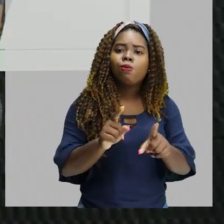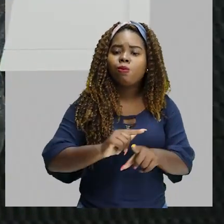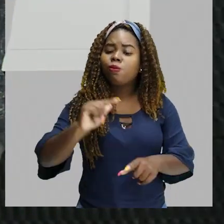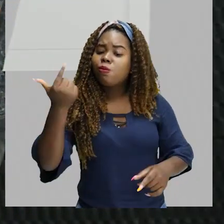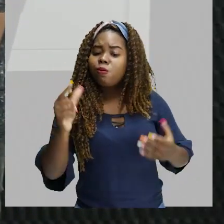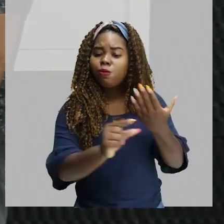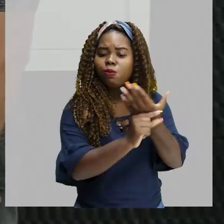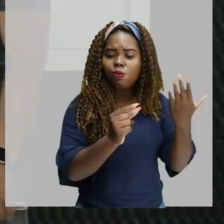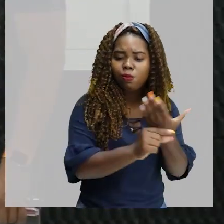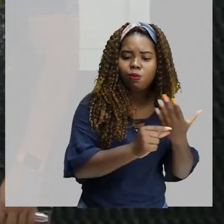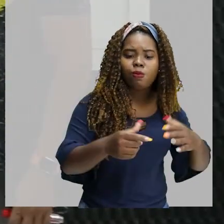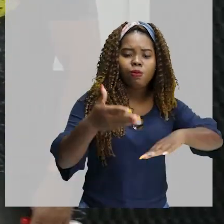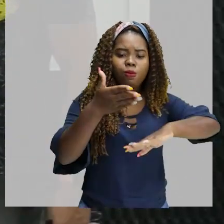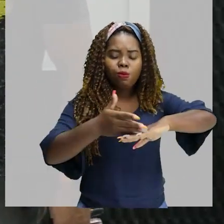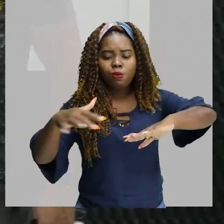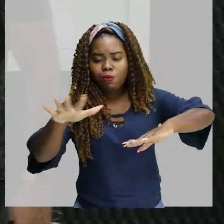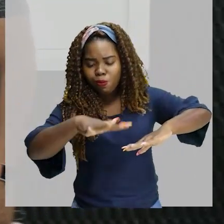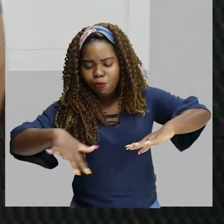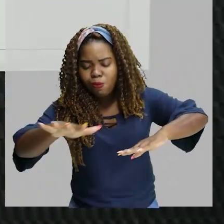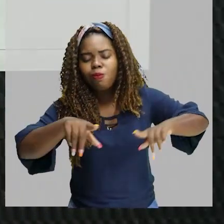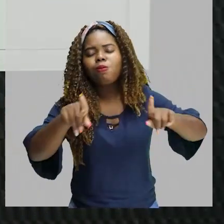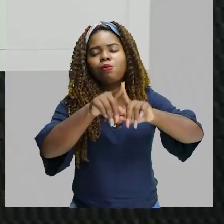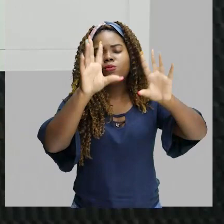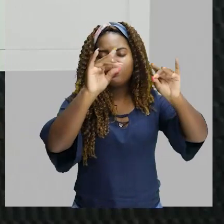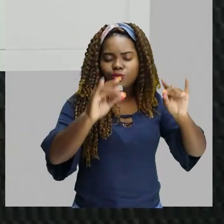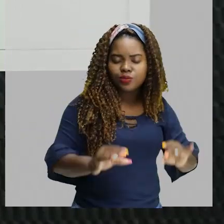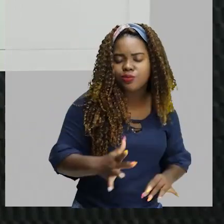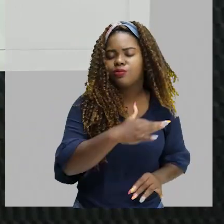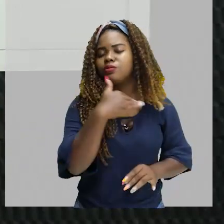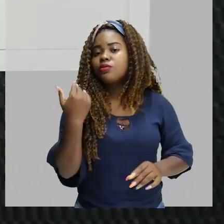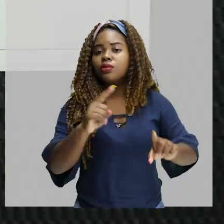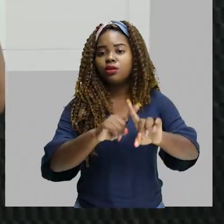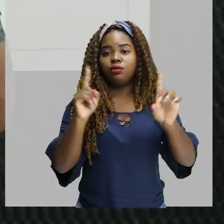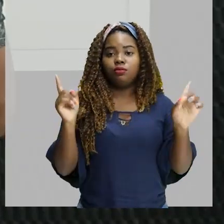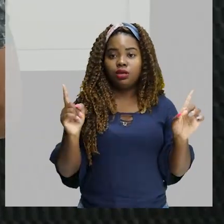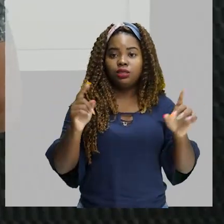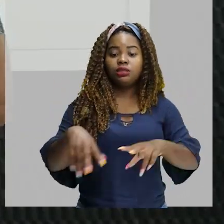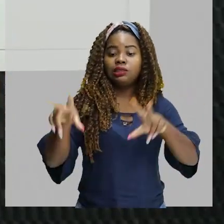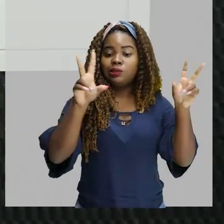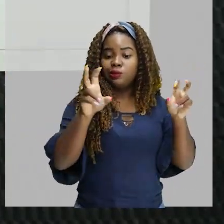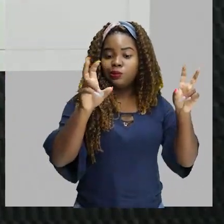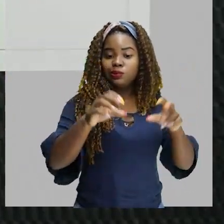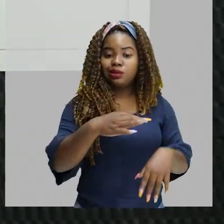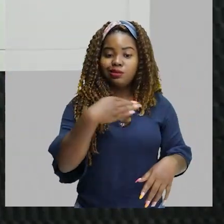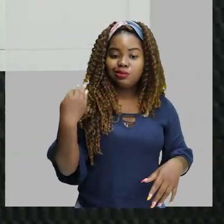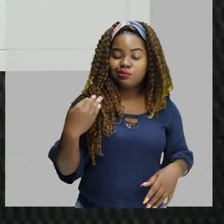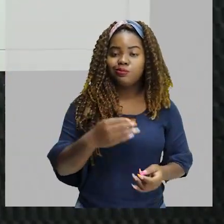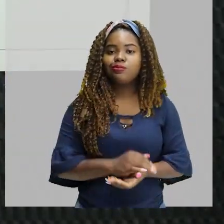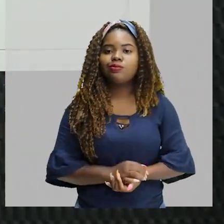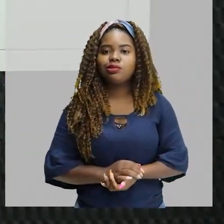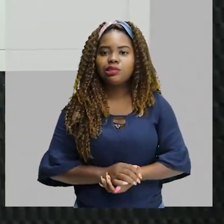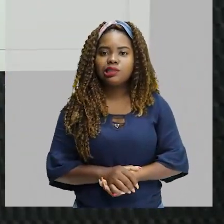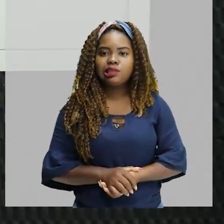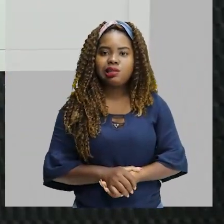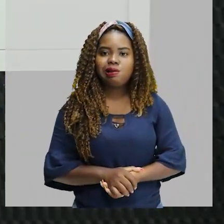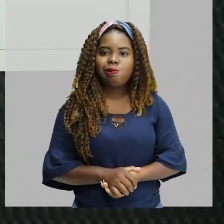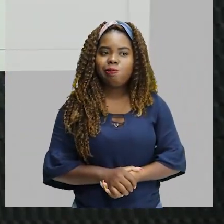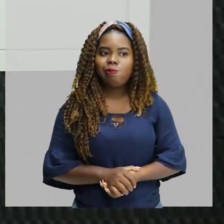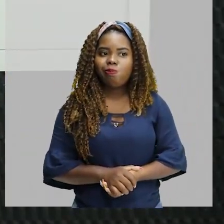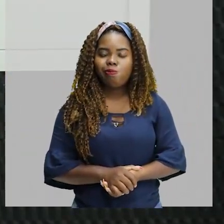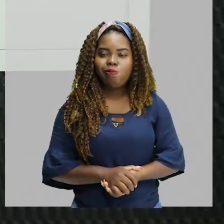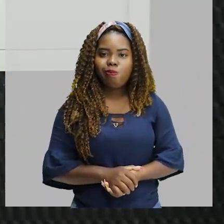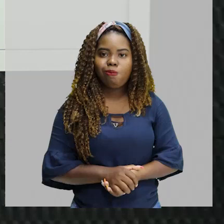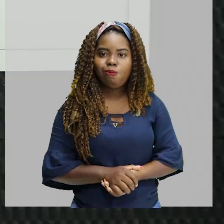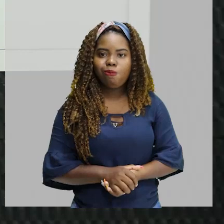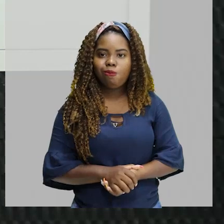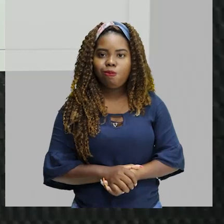outros autores na modernidade vão falar sobre a morte, ok? Mas o tema da morte, este tema, ele